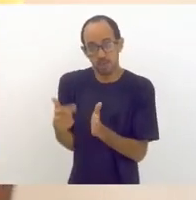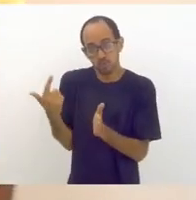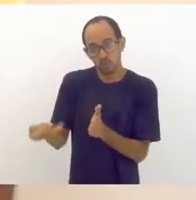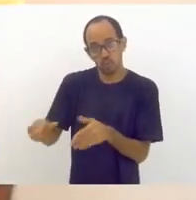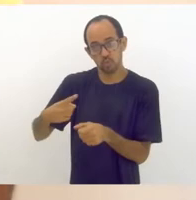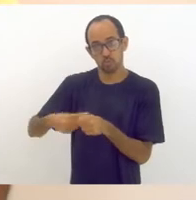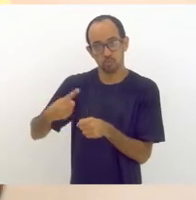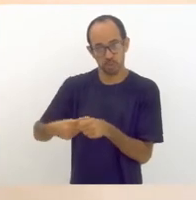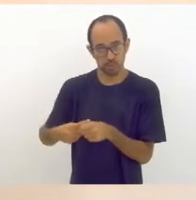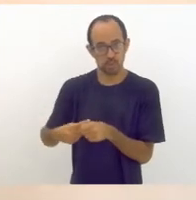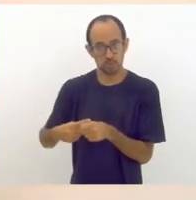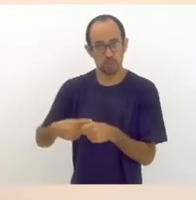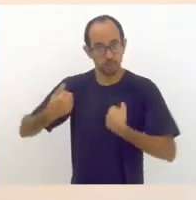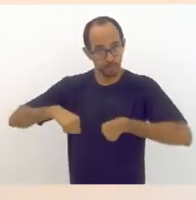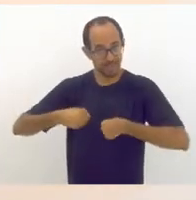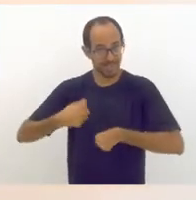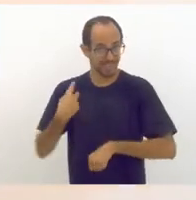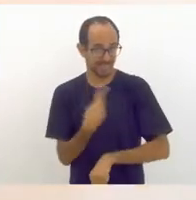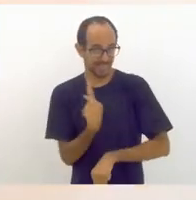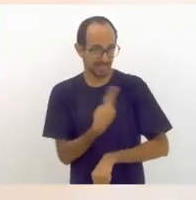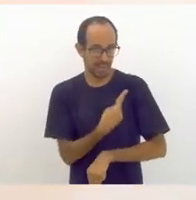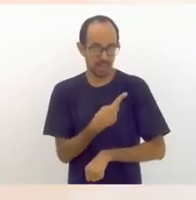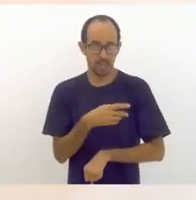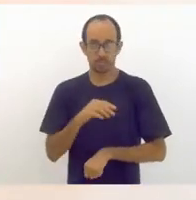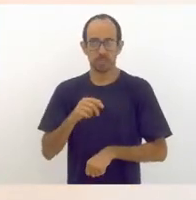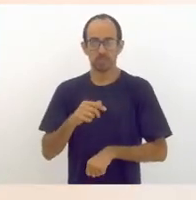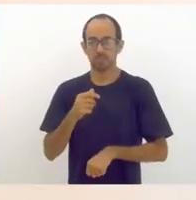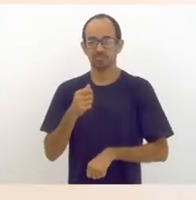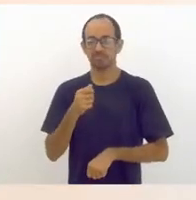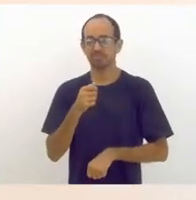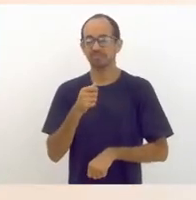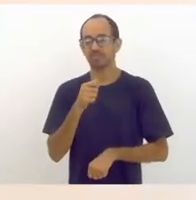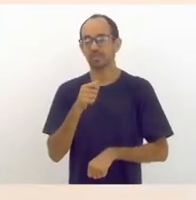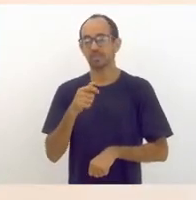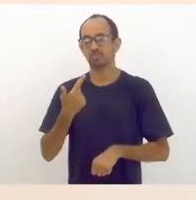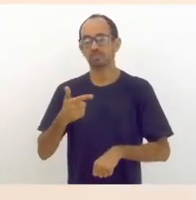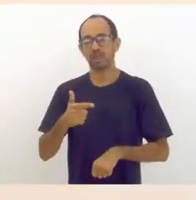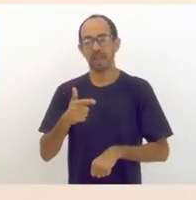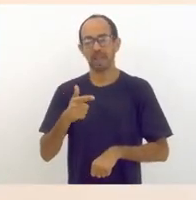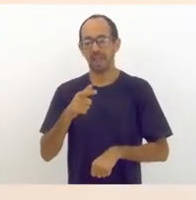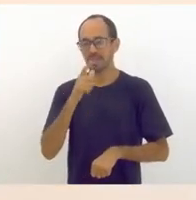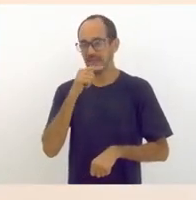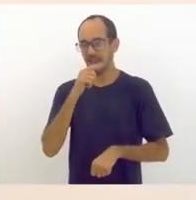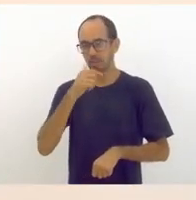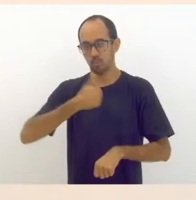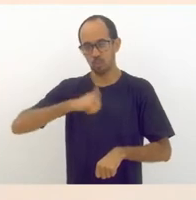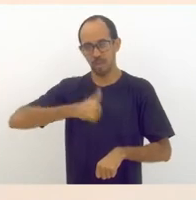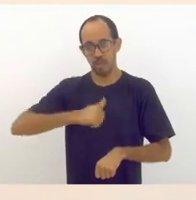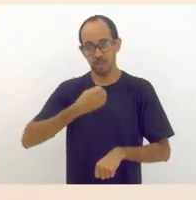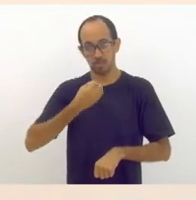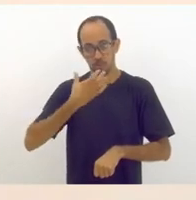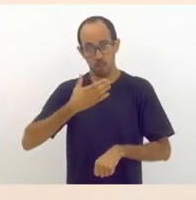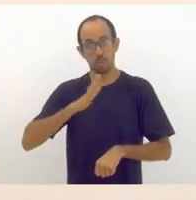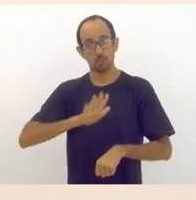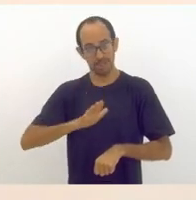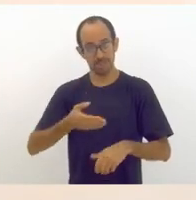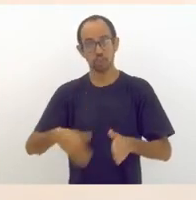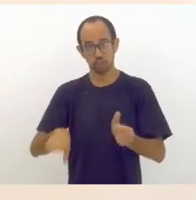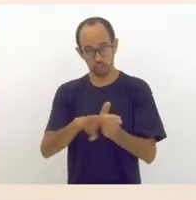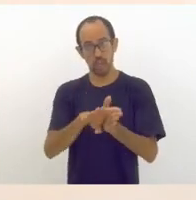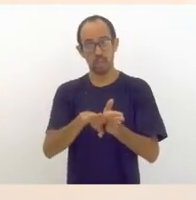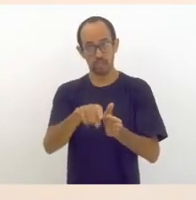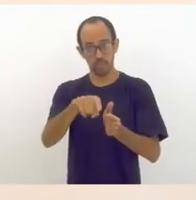dela. Infelizmente, não chega com a qualidade que nós gostaríamos, mas ela ainda chega. E ela é que mantém uma diversidade